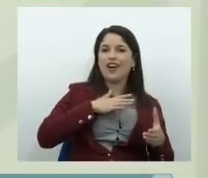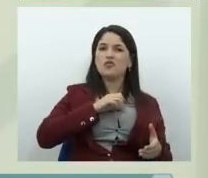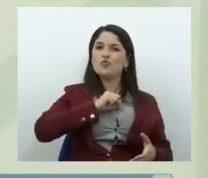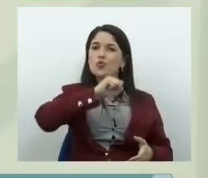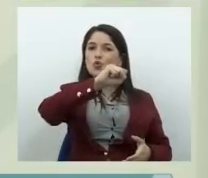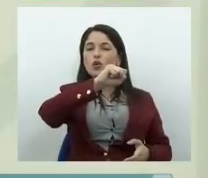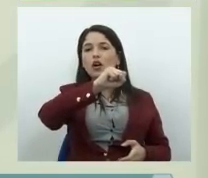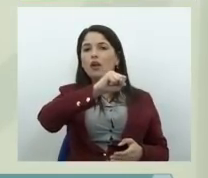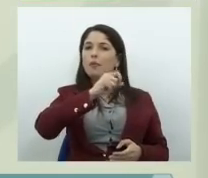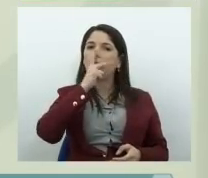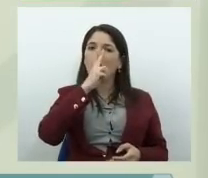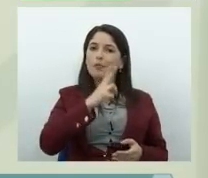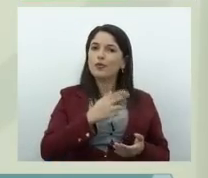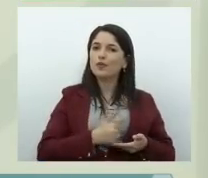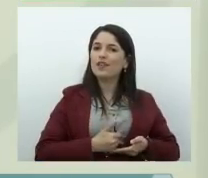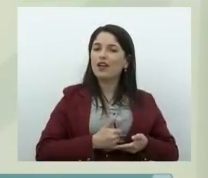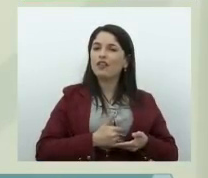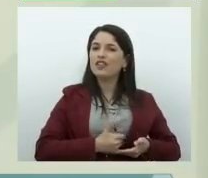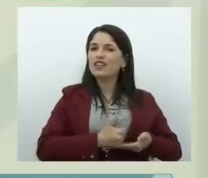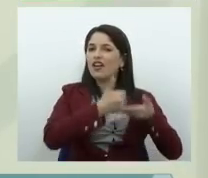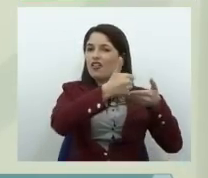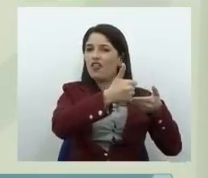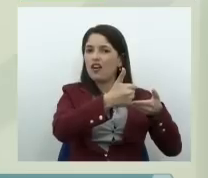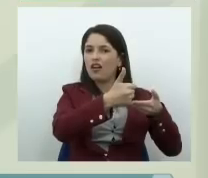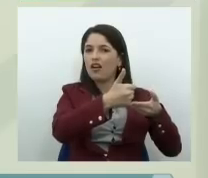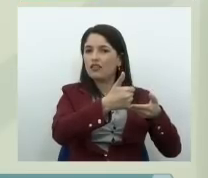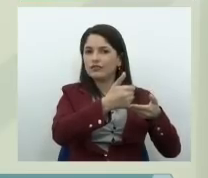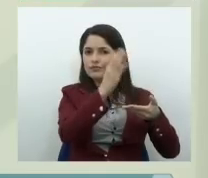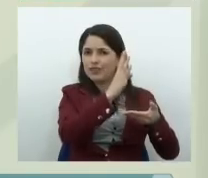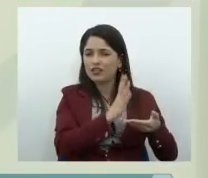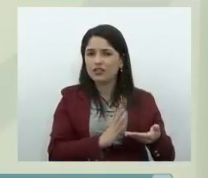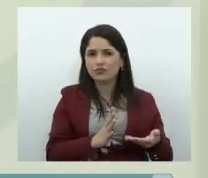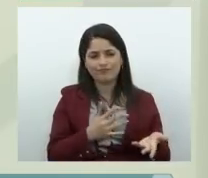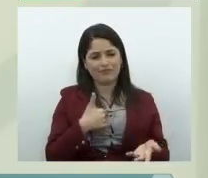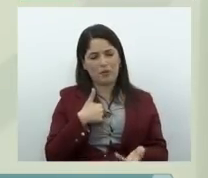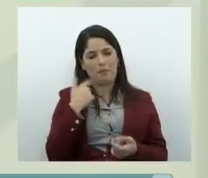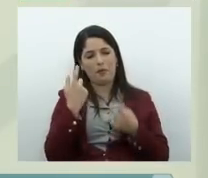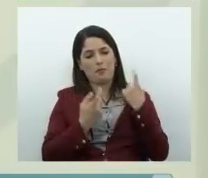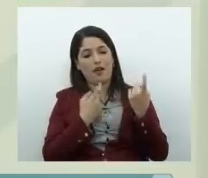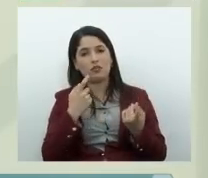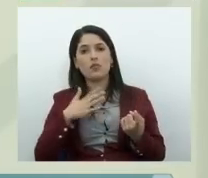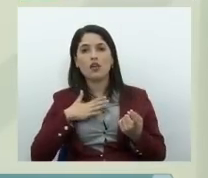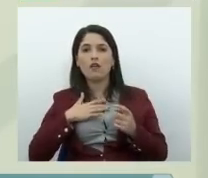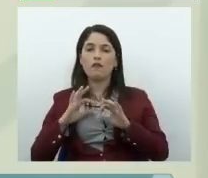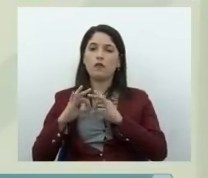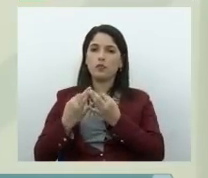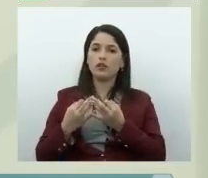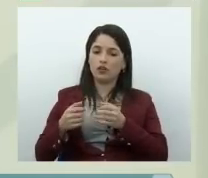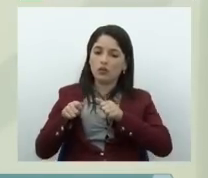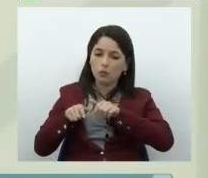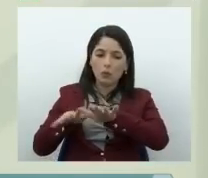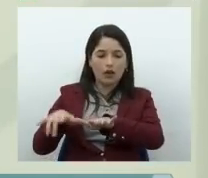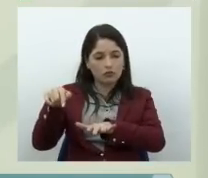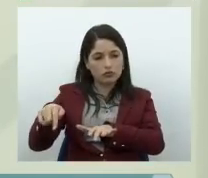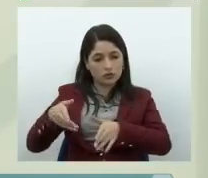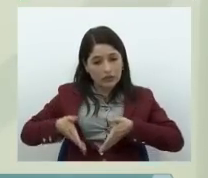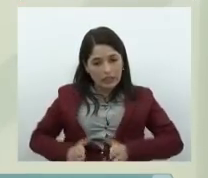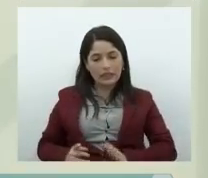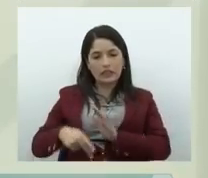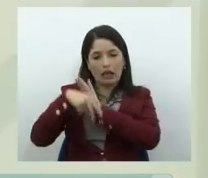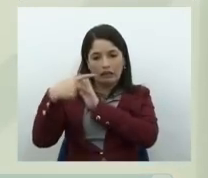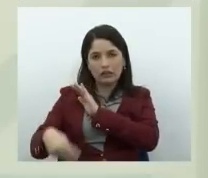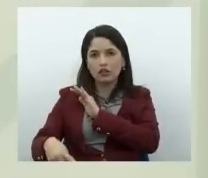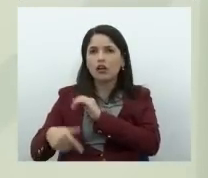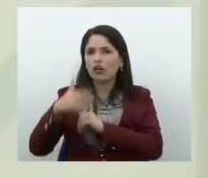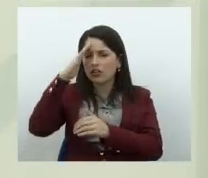pátria da nação. Eu fico muito preocupado com isso. A minha ideologia é com você. Eu tenho família, sou nascido e criado em Guarulhos e acredito que a